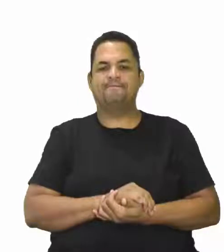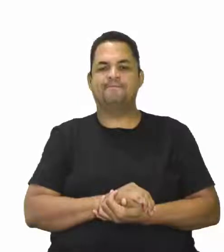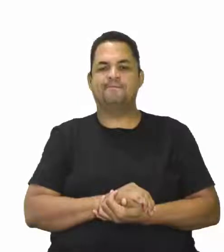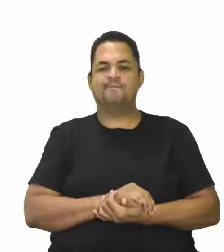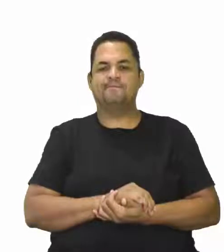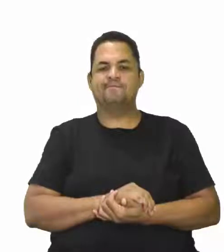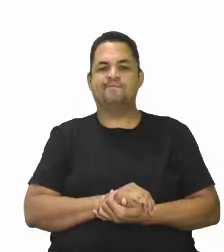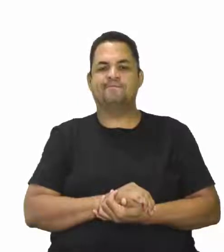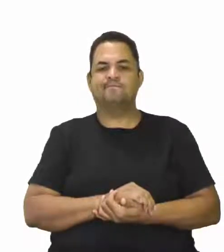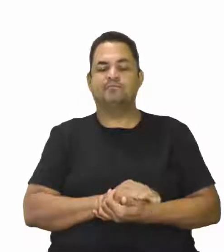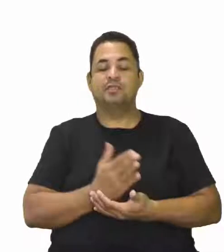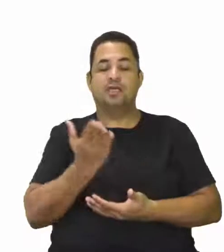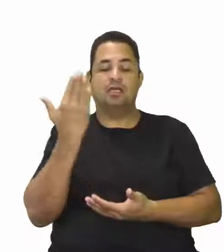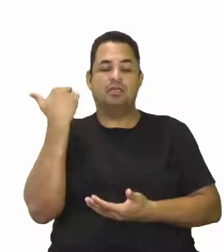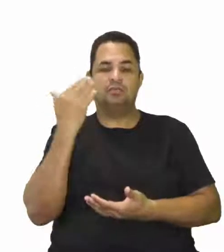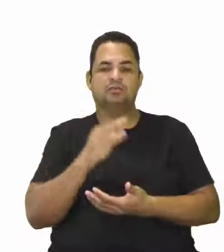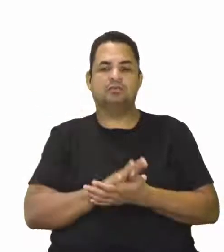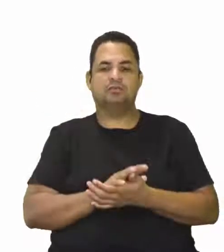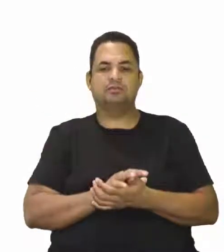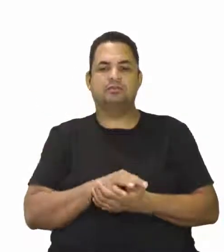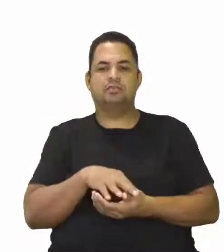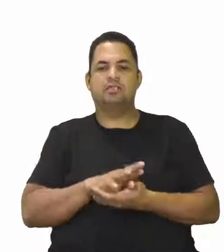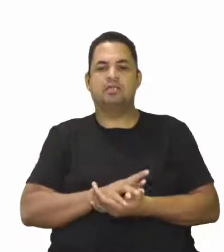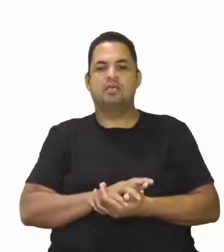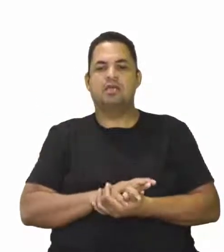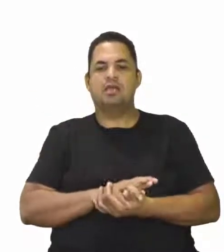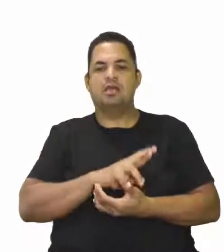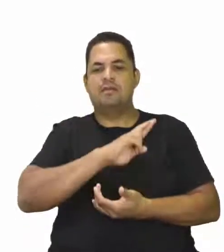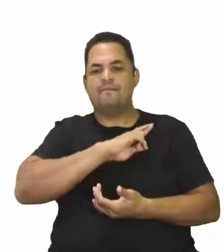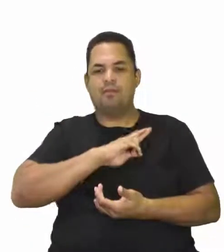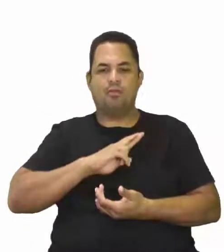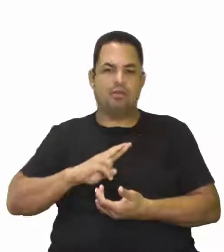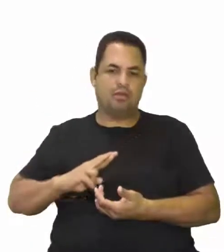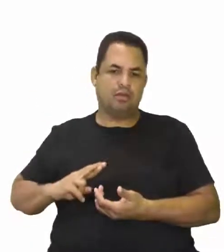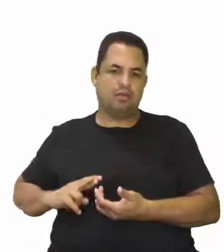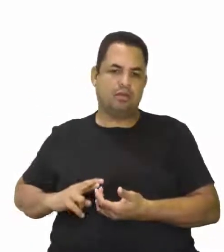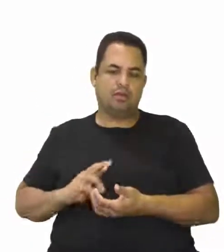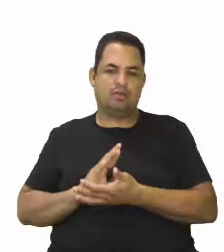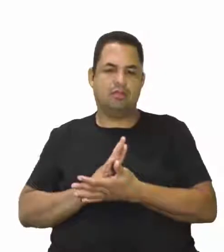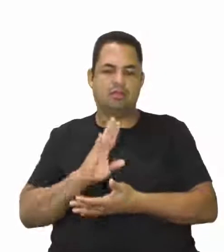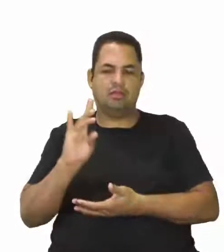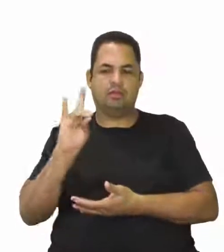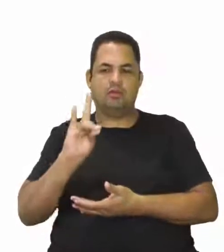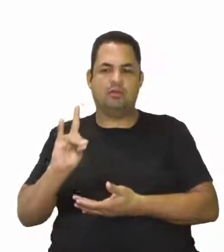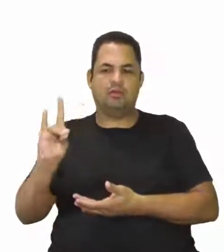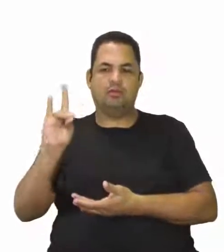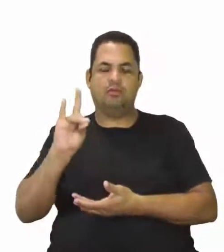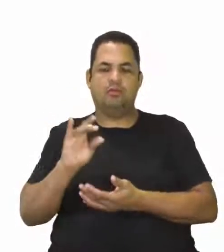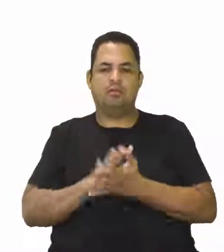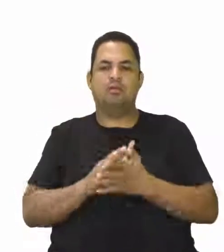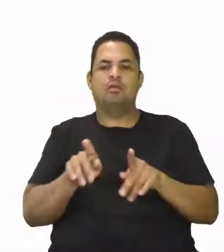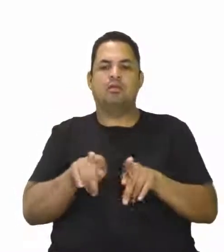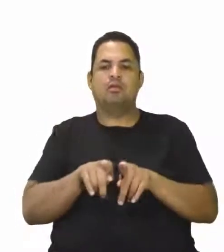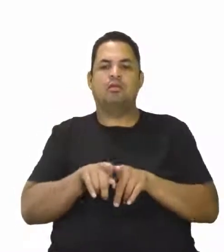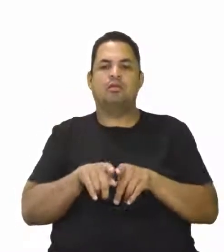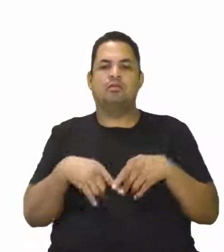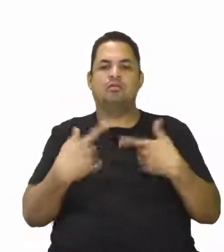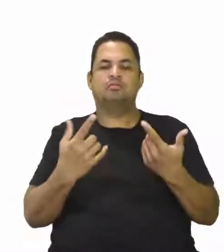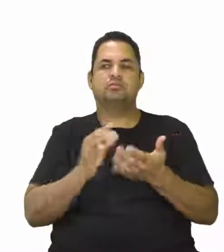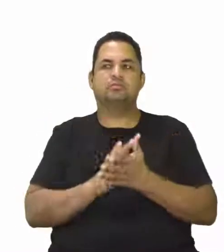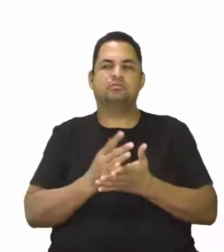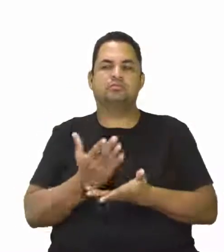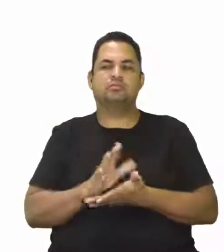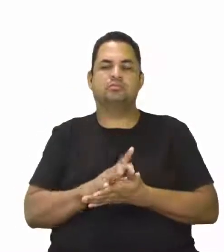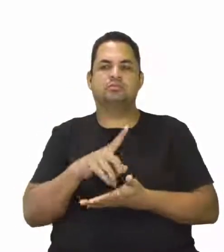Ele se chamava antigamente República da Bolívia. Na verdade, é uma coisa que acontece também aqui no nosso estado, né? Sim. Nós